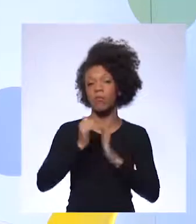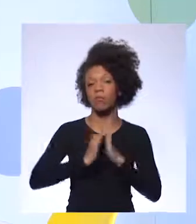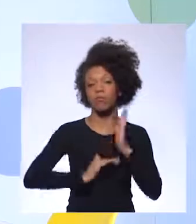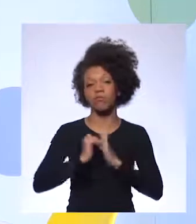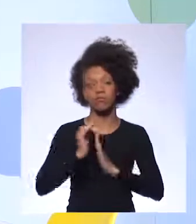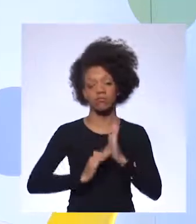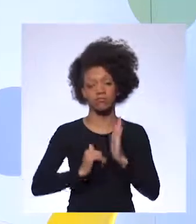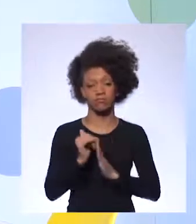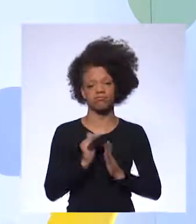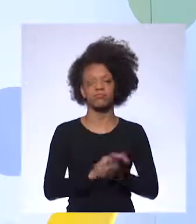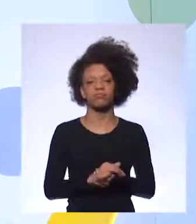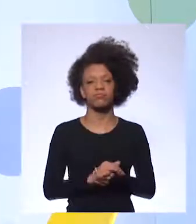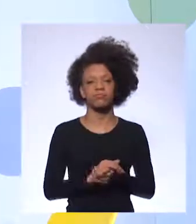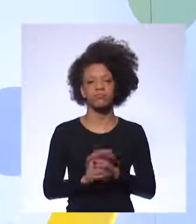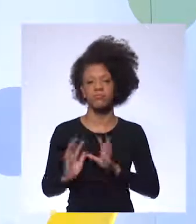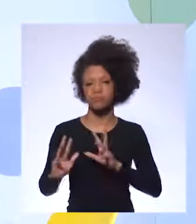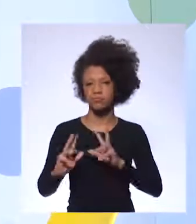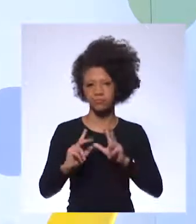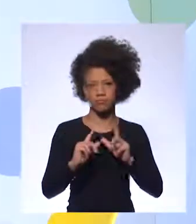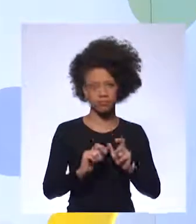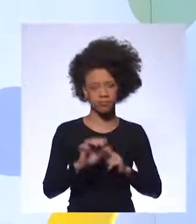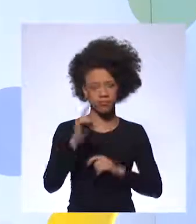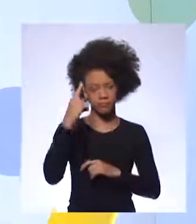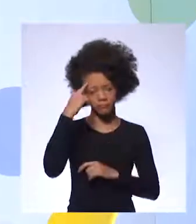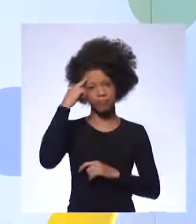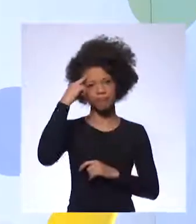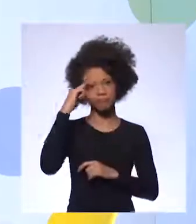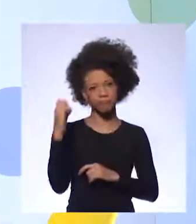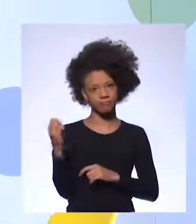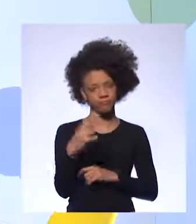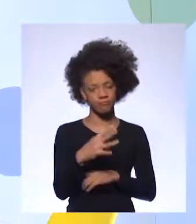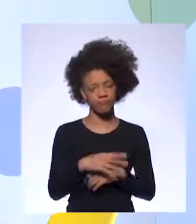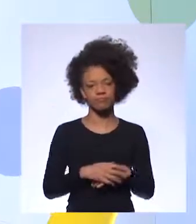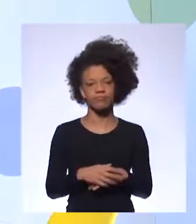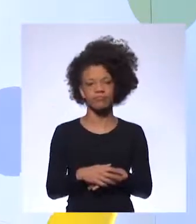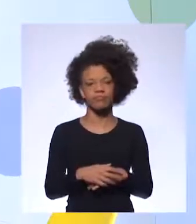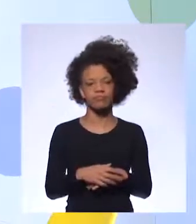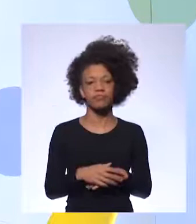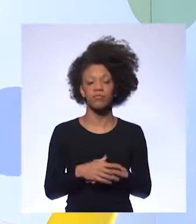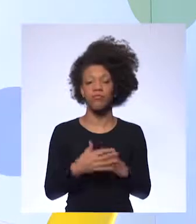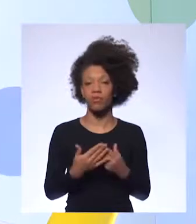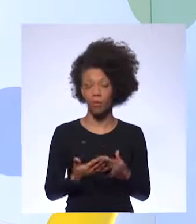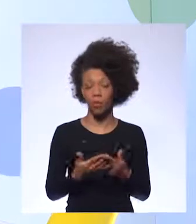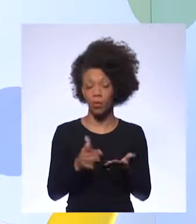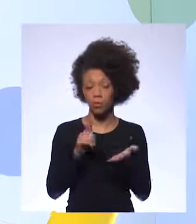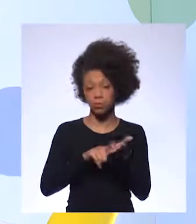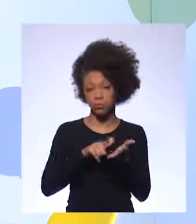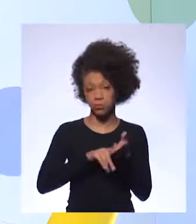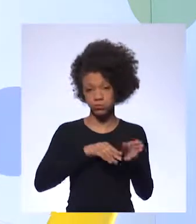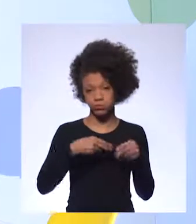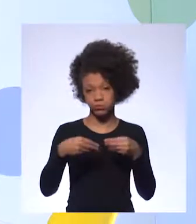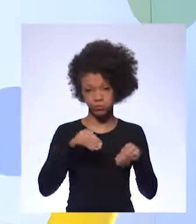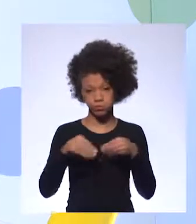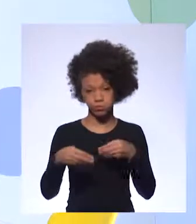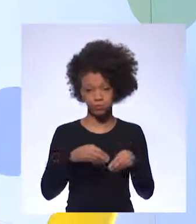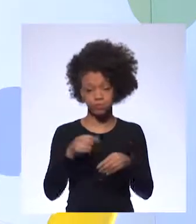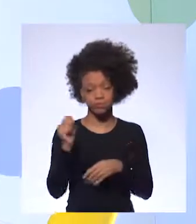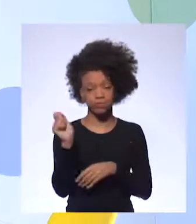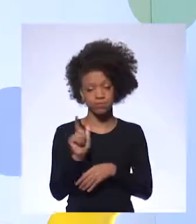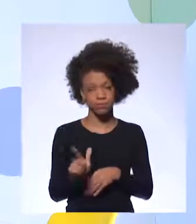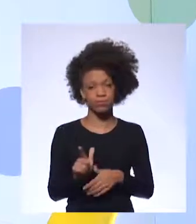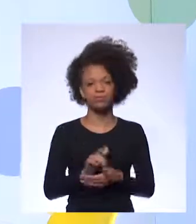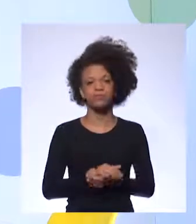tudo é criatividade turma então eu peguei um pedacinho de plástico azul para fazer o Rio